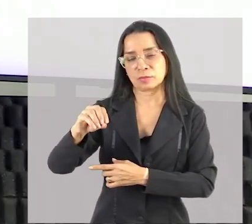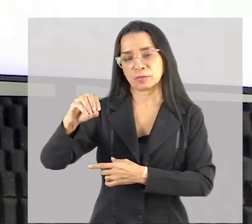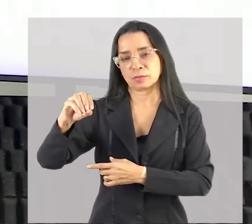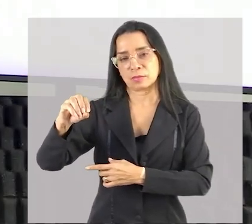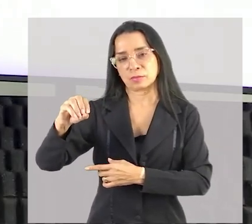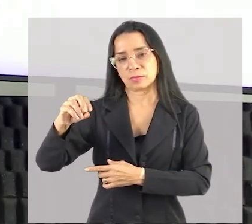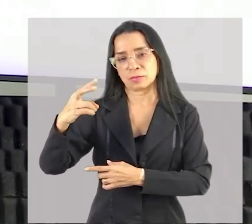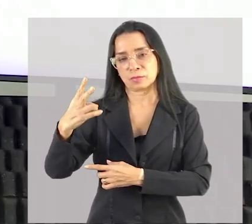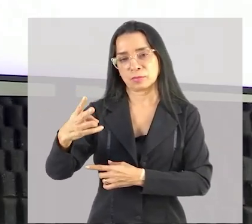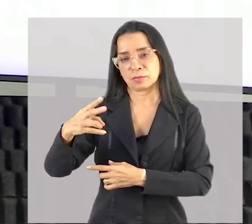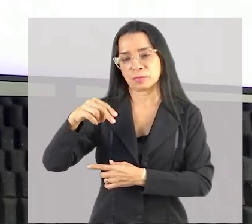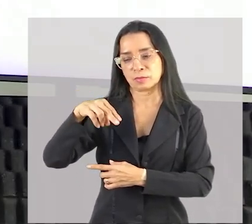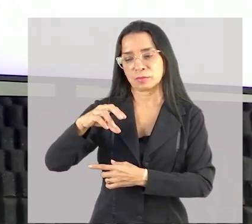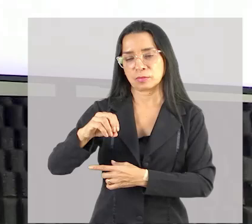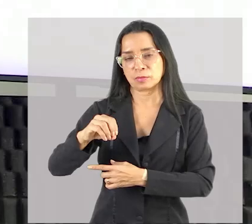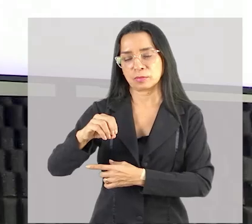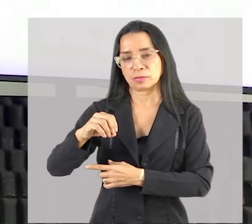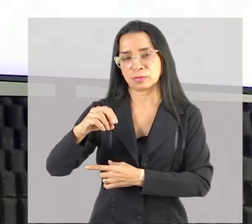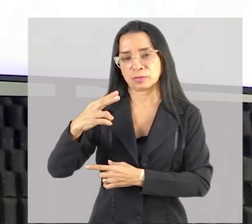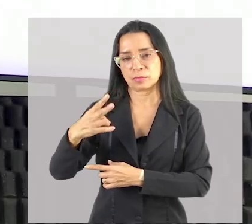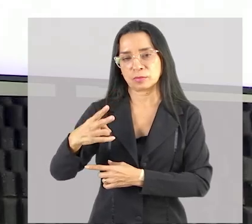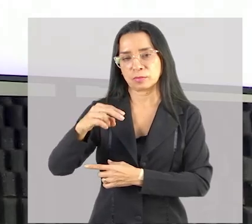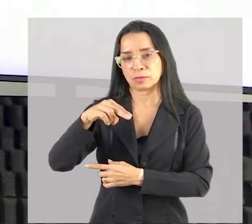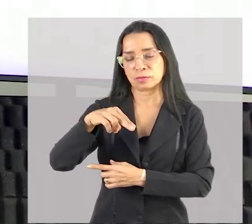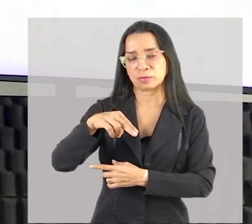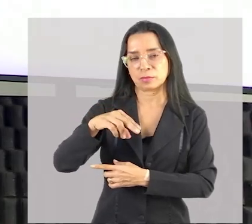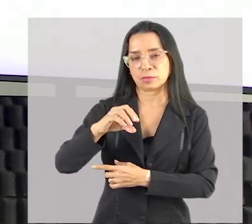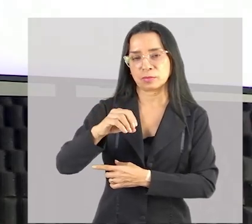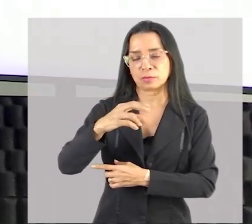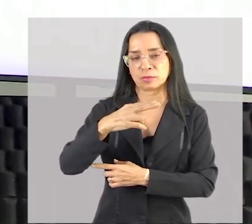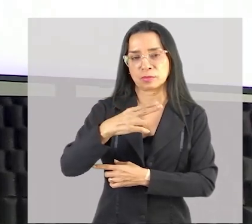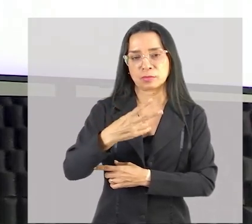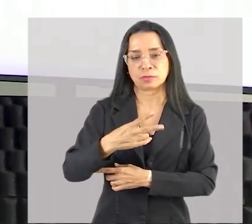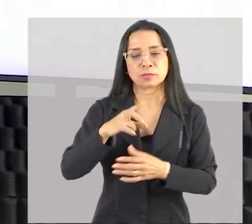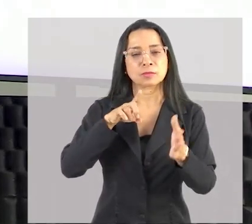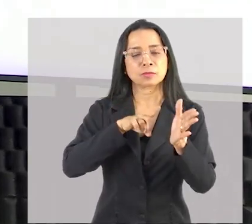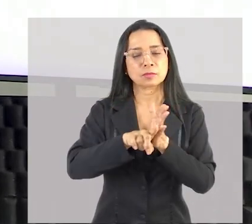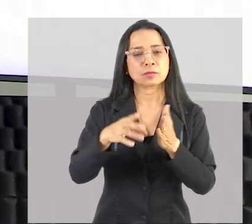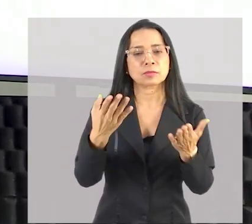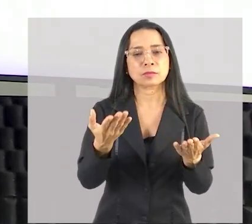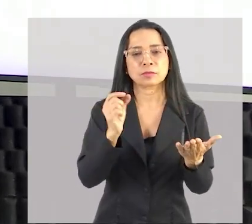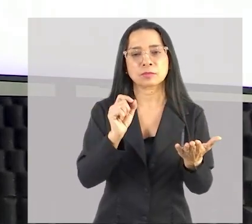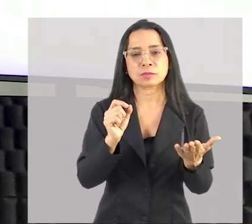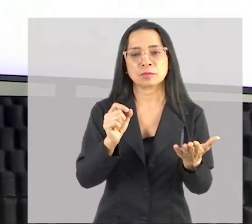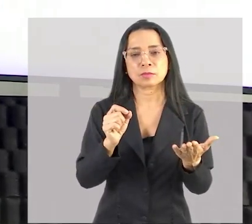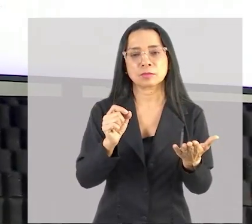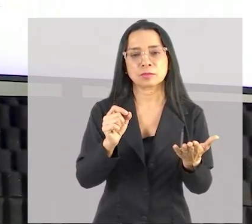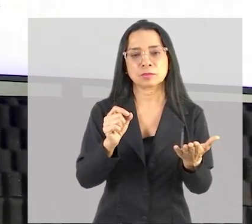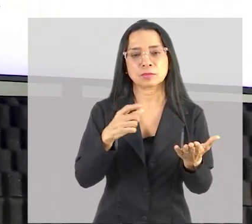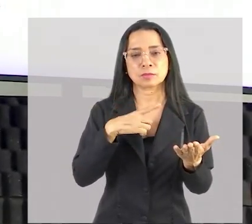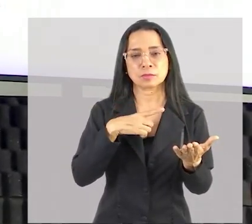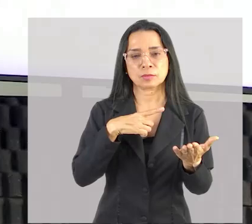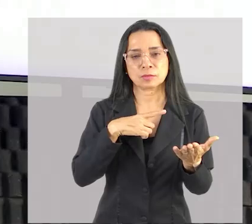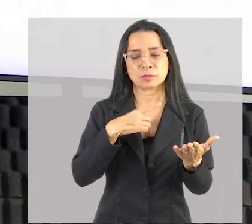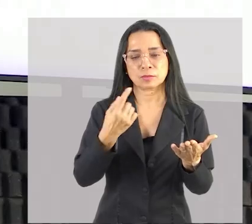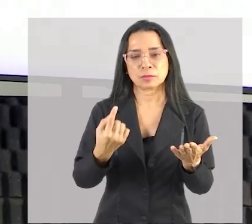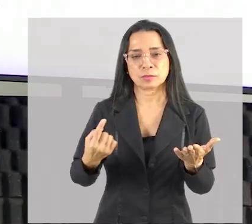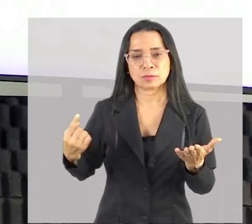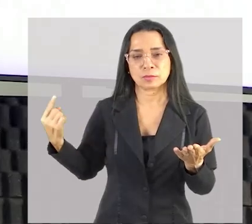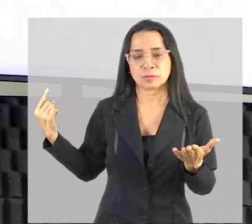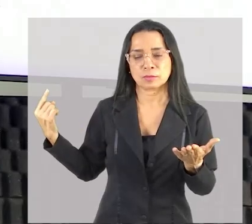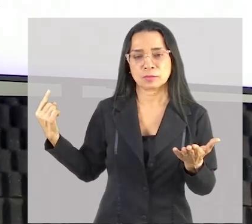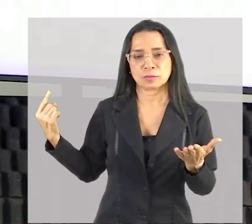NO2, NO2. Aí ele perguntava, houve a cloração